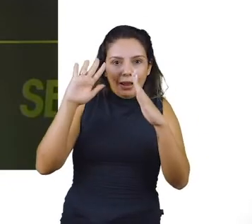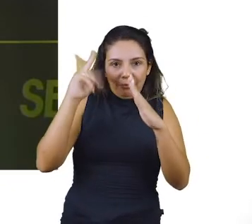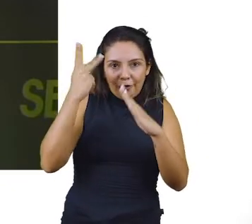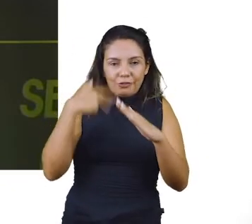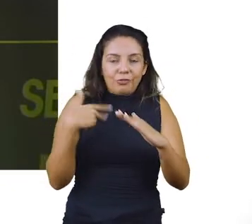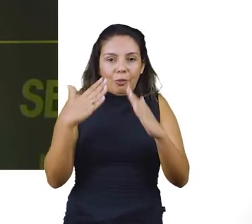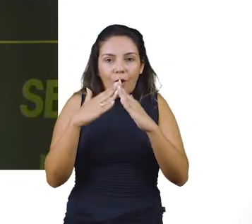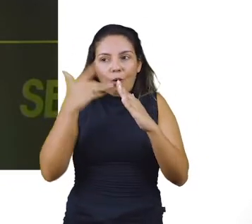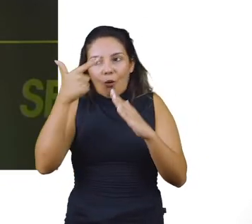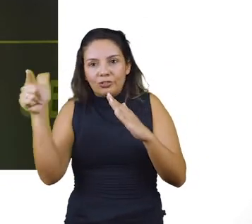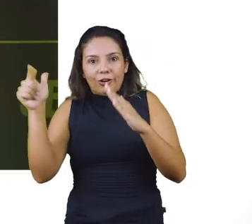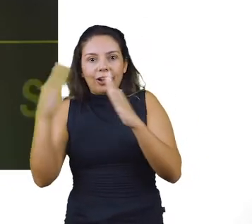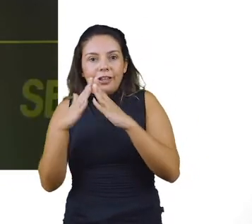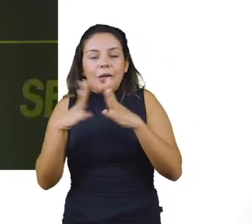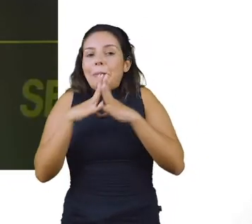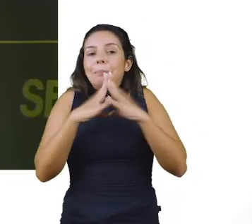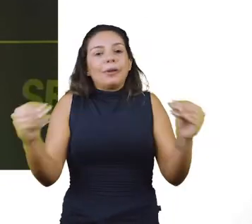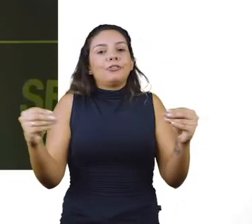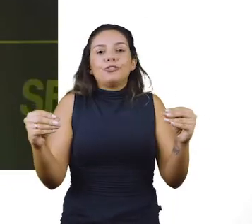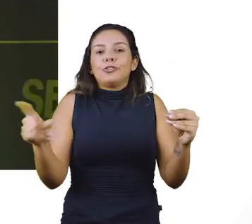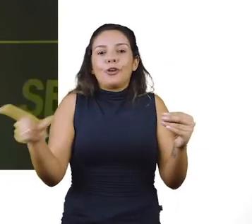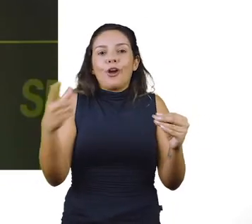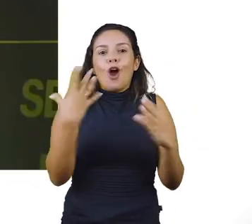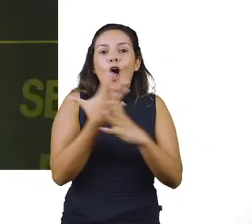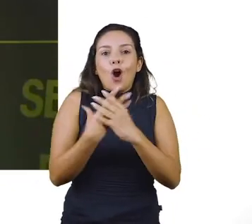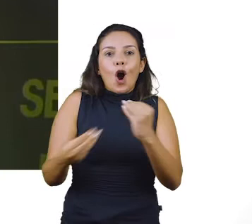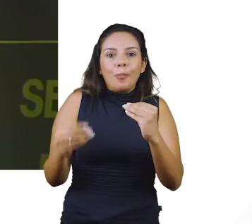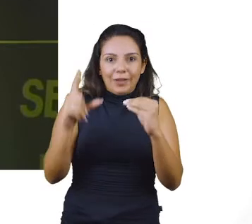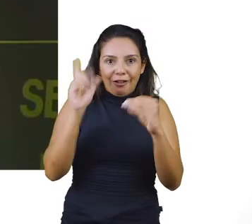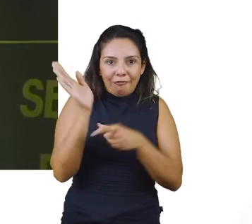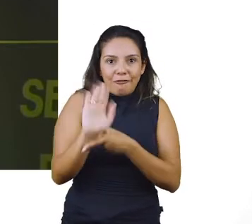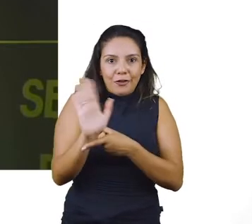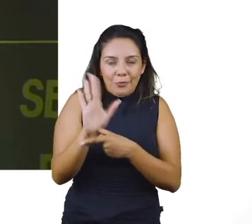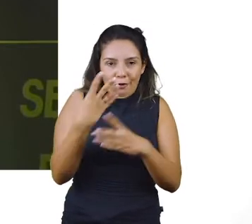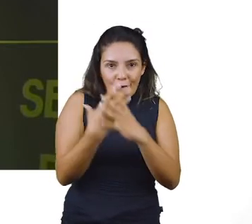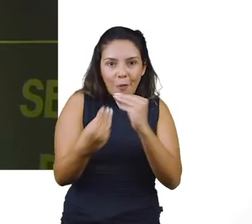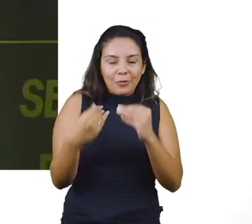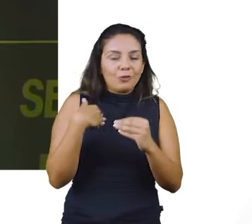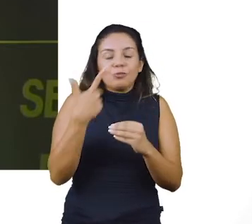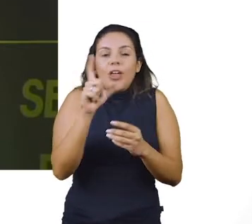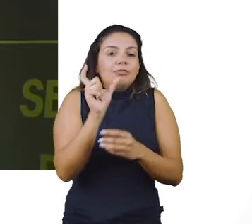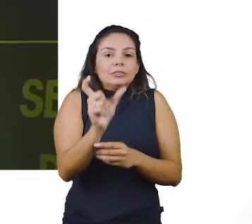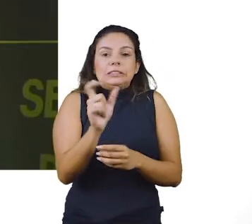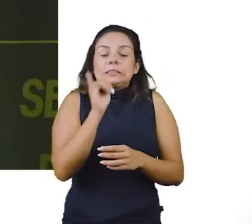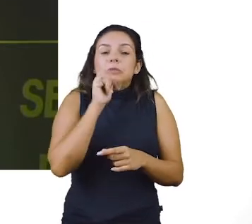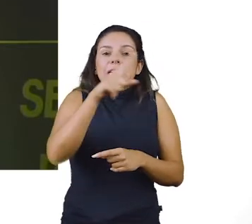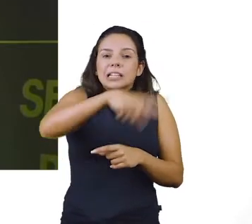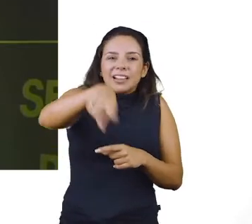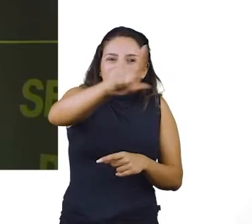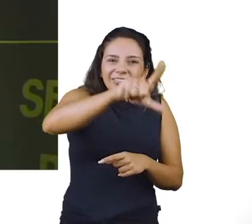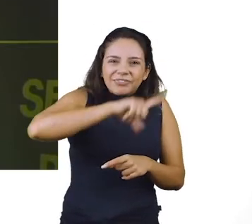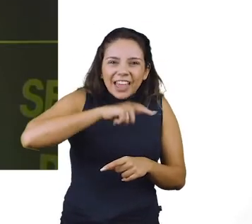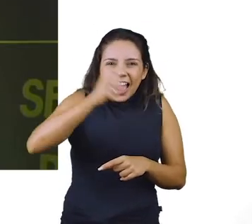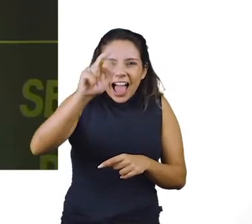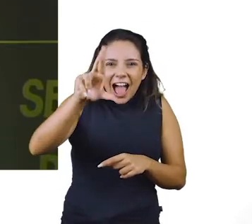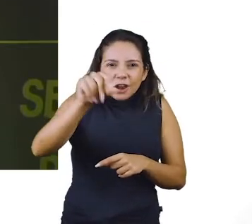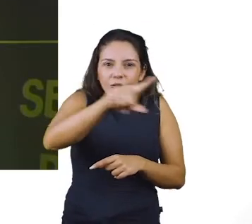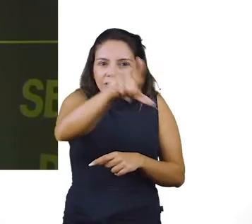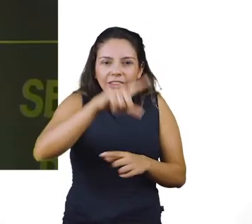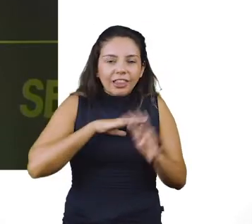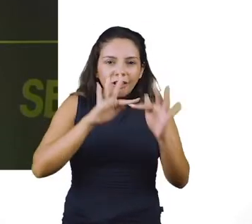Belo Horizonte, essa cópia se perdeu. Mas é que eu lanço um apelo, se alguém da família do Aaron